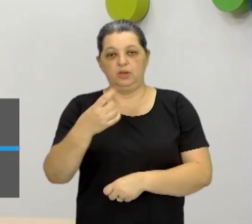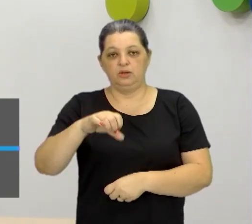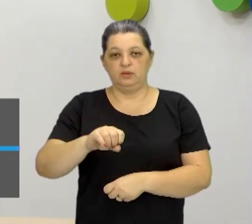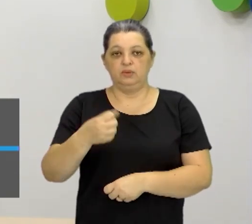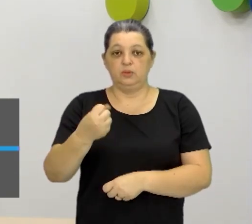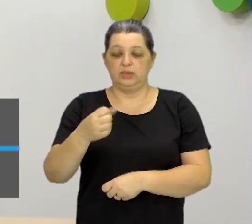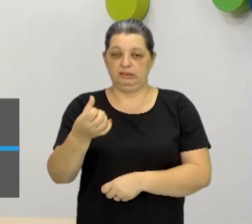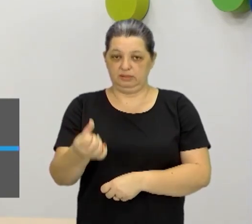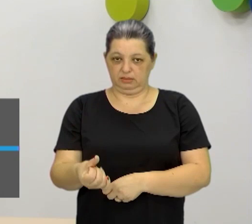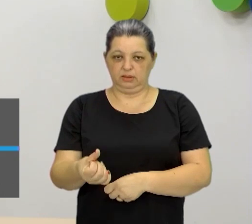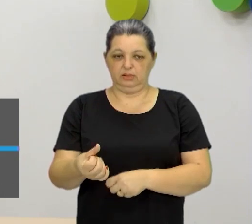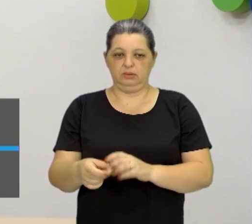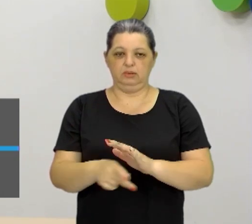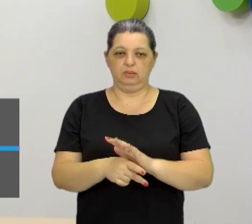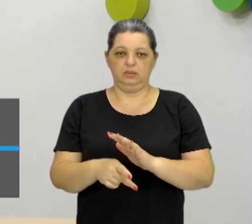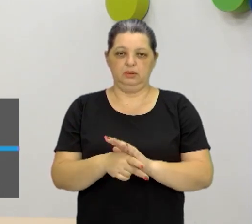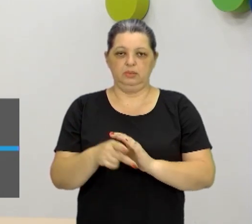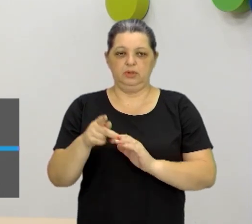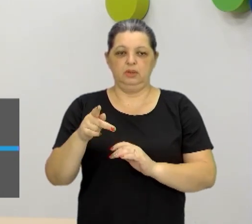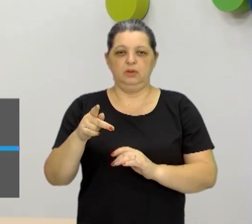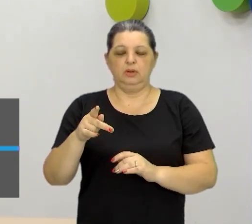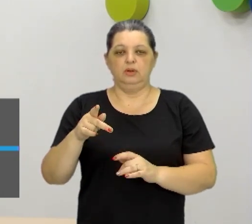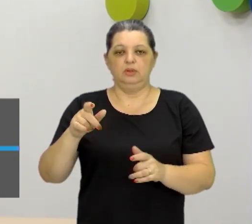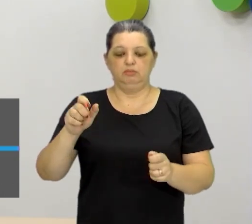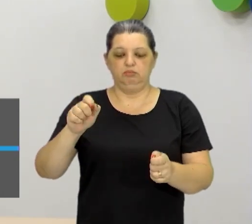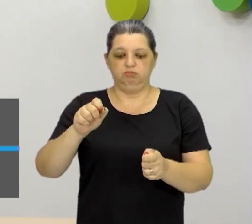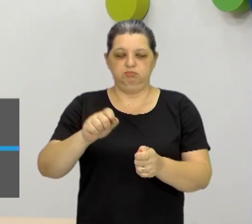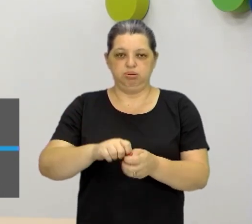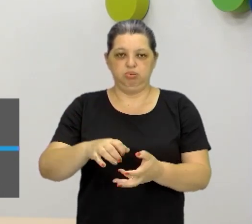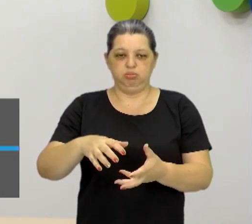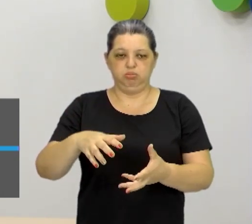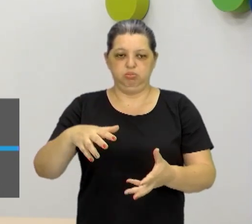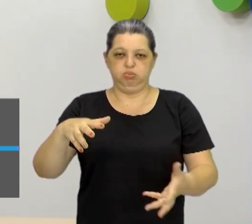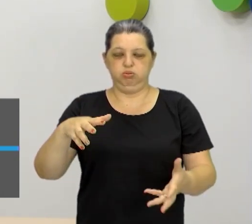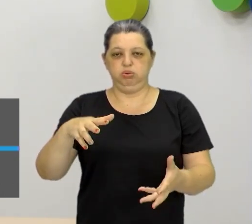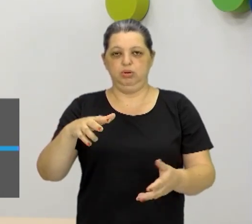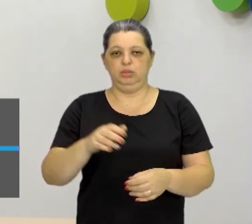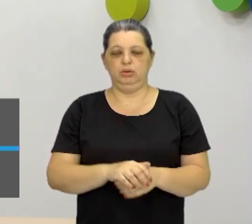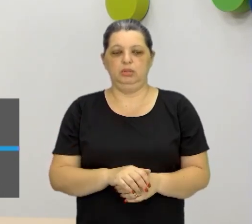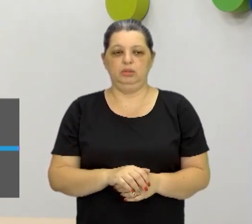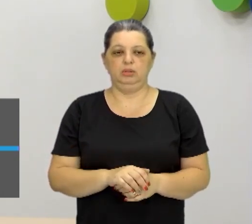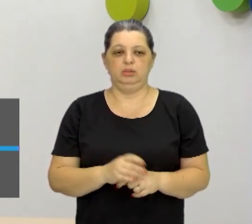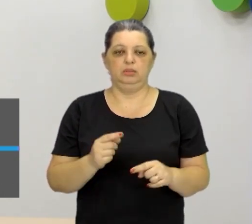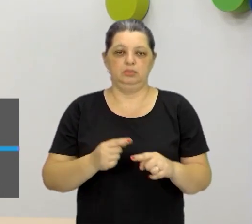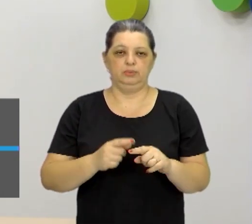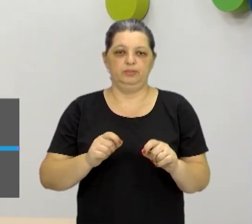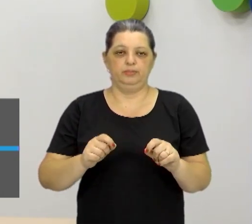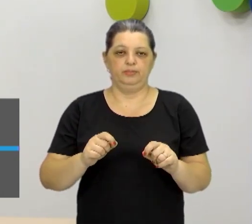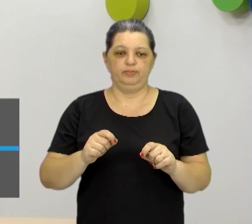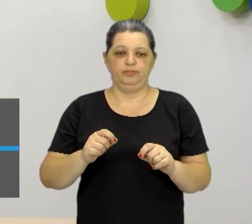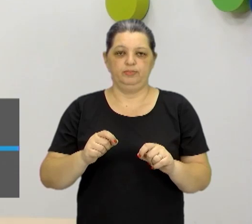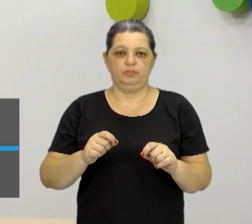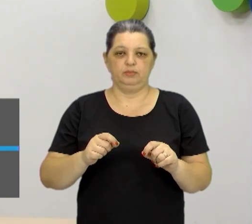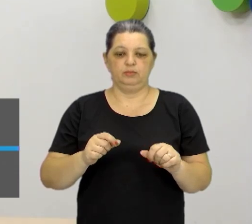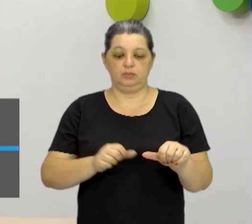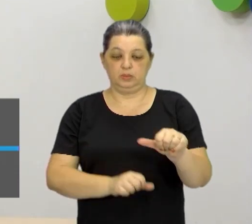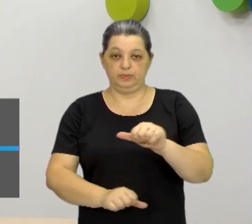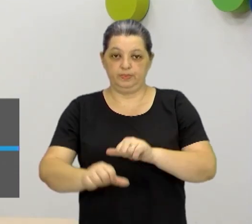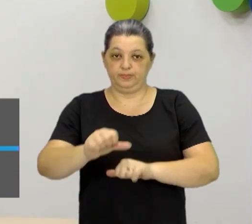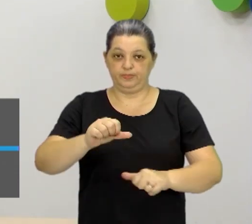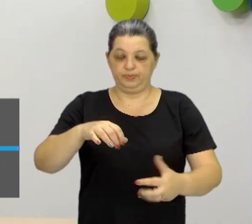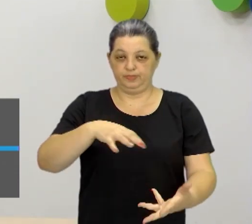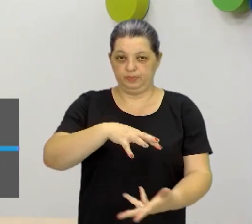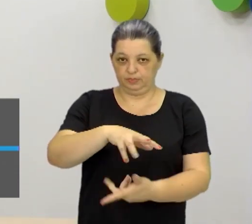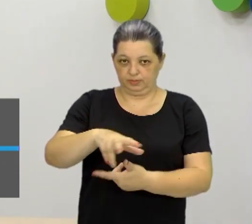Ucrânia, o acidente nuclear de Chernobyl, o que vai causar um grande estranhamento do mundo em relação